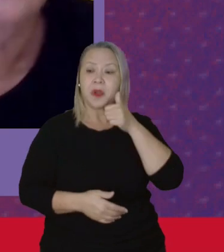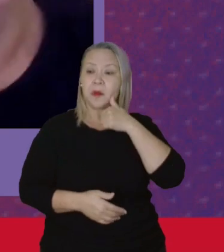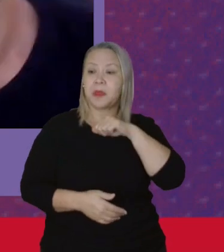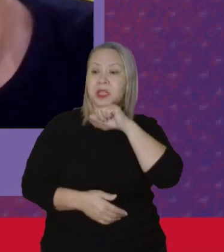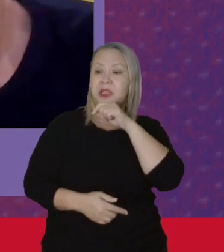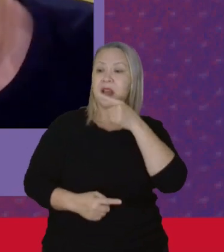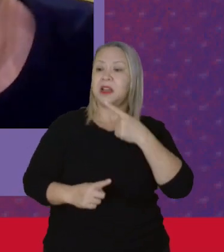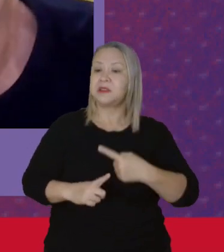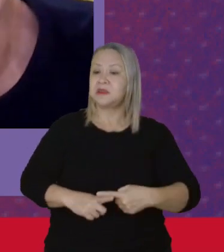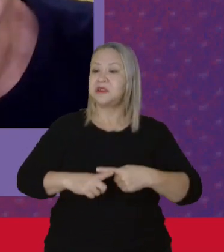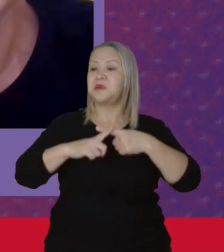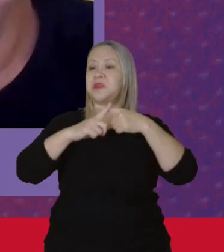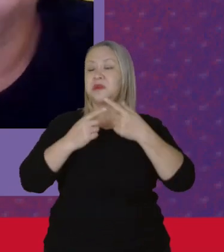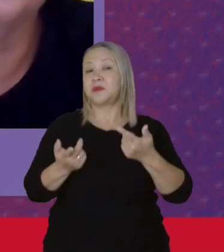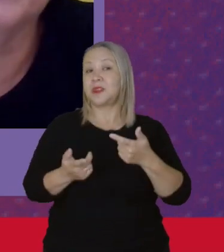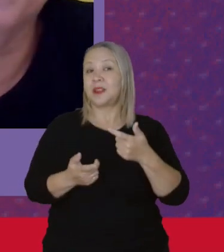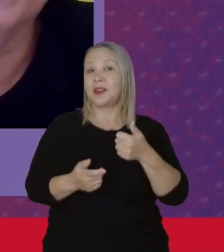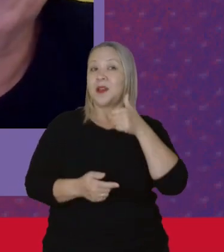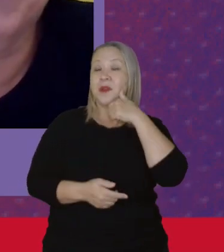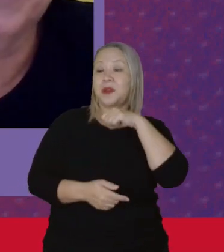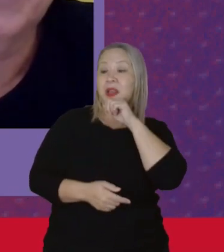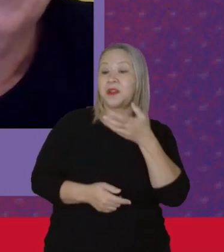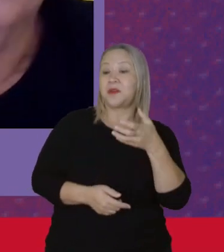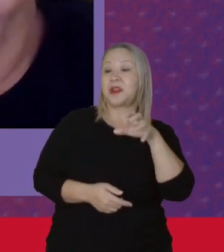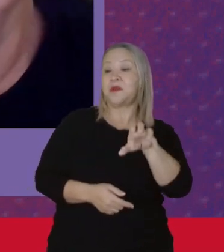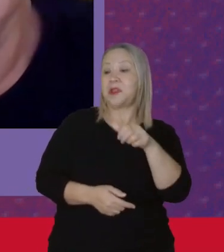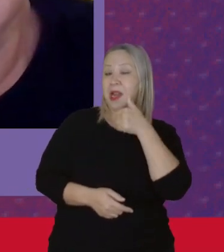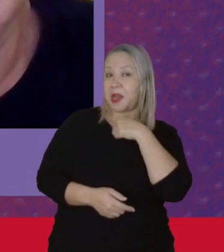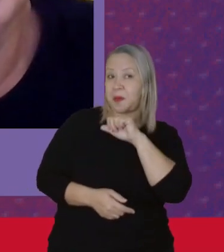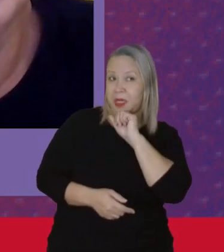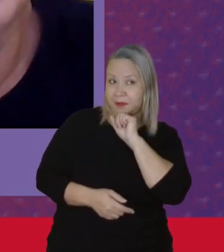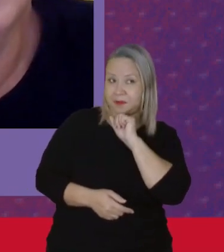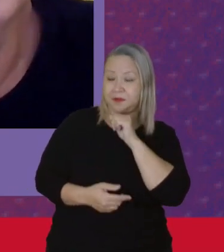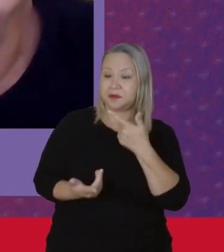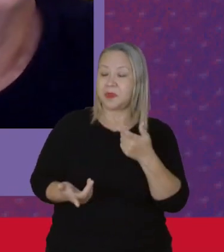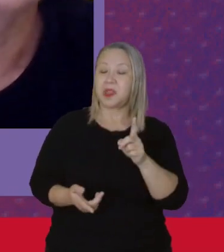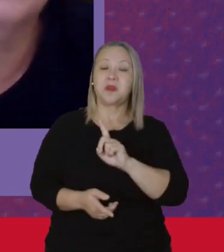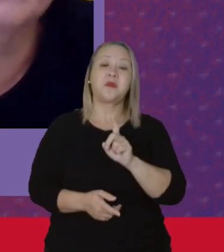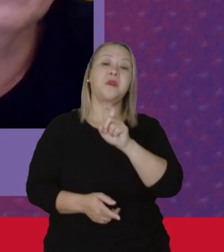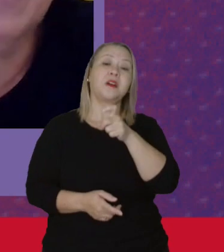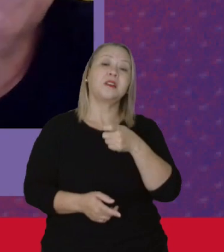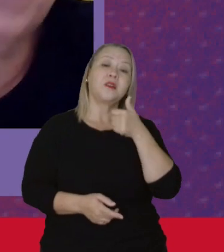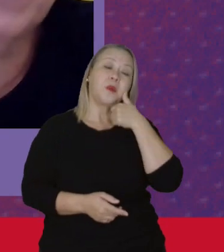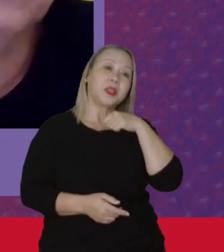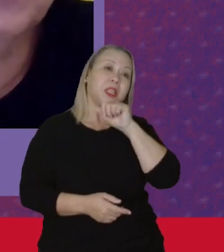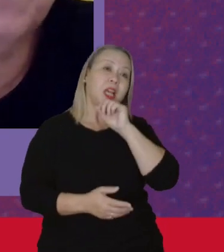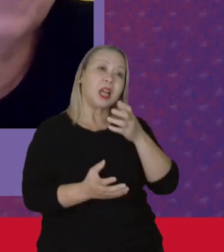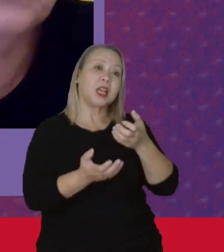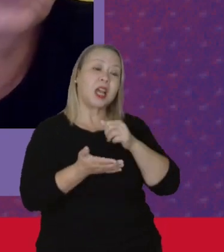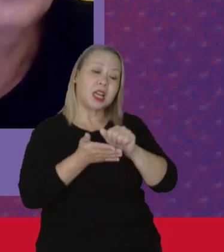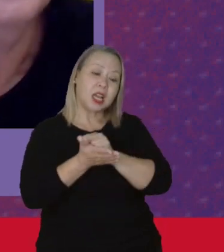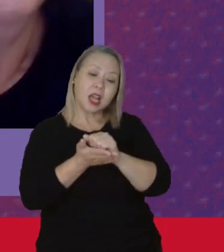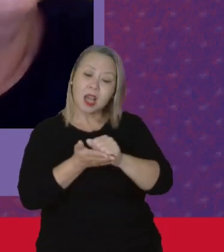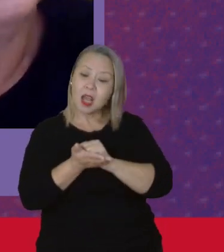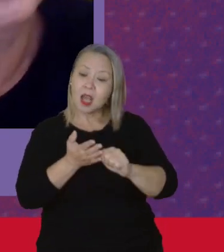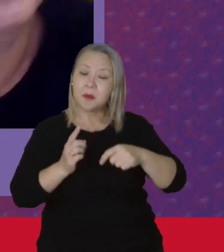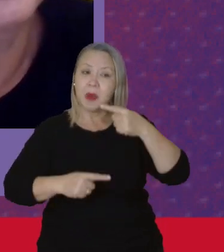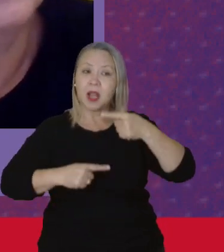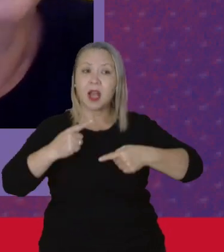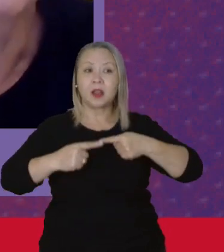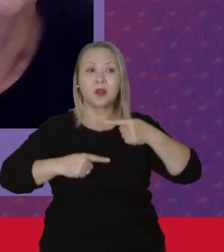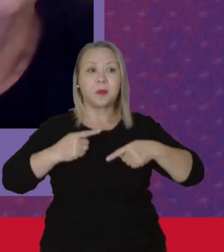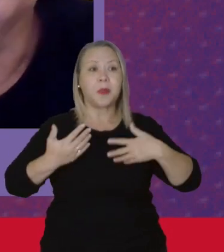sim, quando é maternidade, não quer cuidar da mãe. Quando não é maternidade, querem apagar do debate,